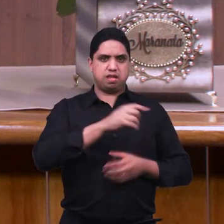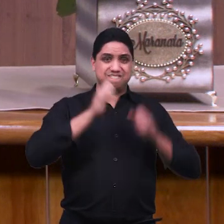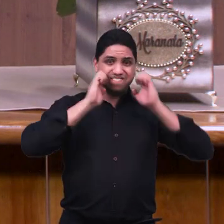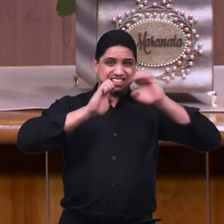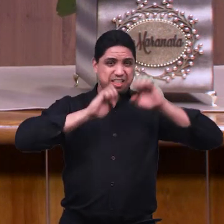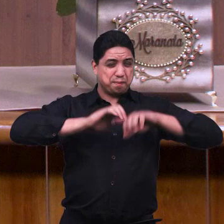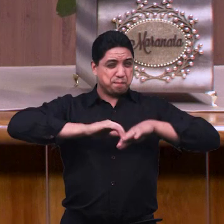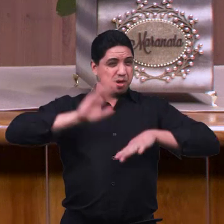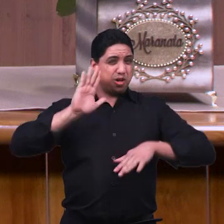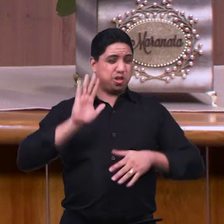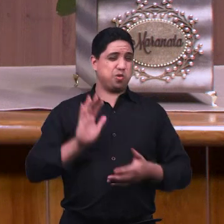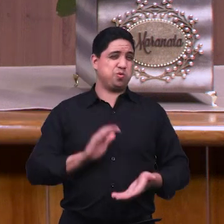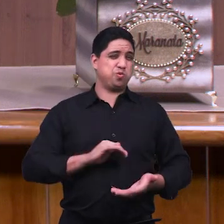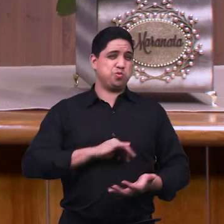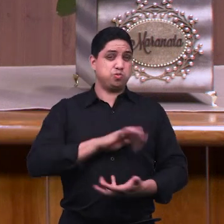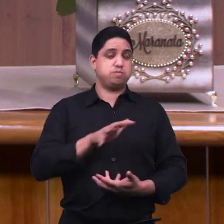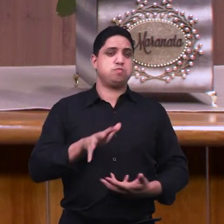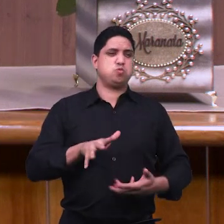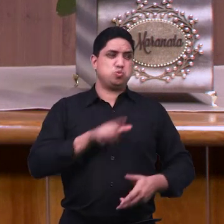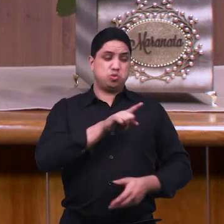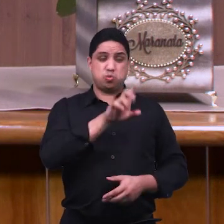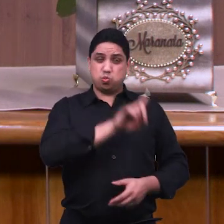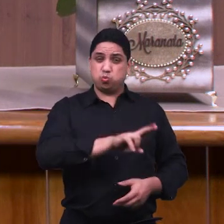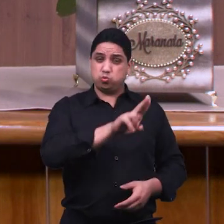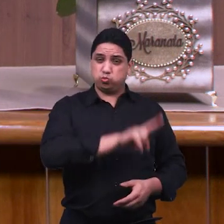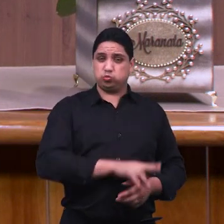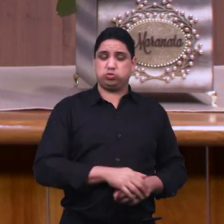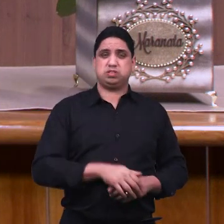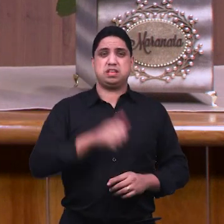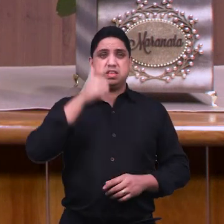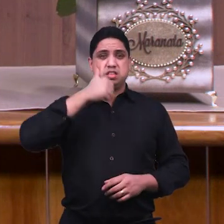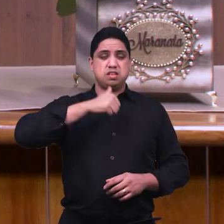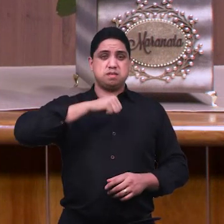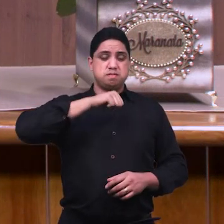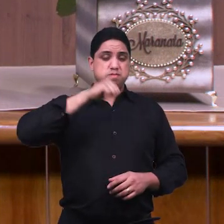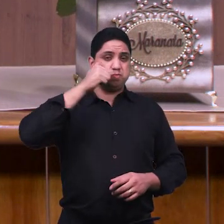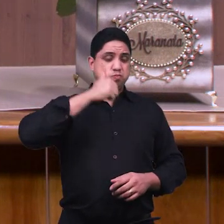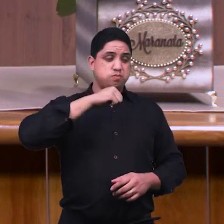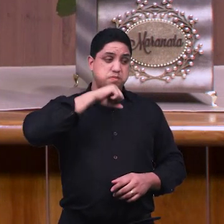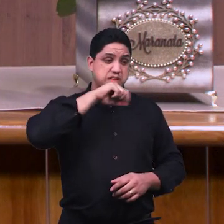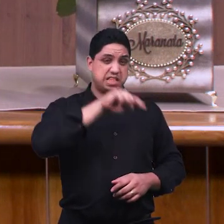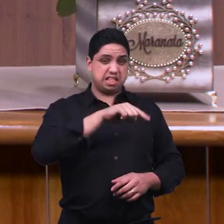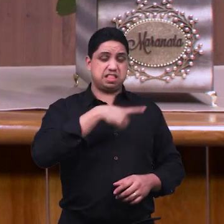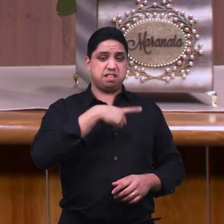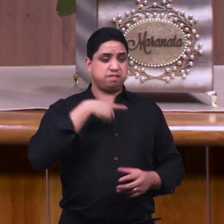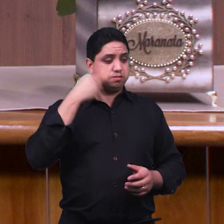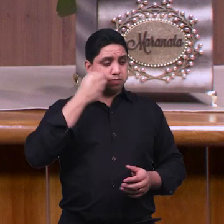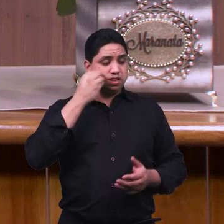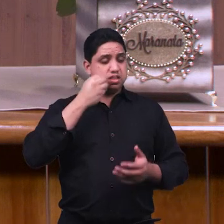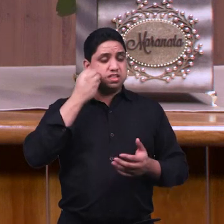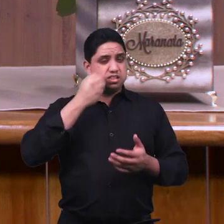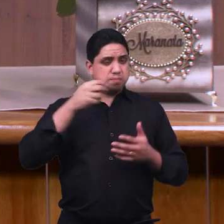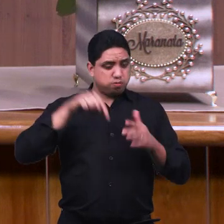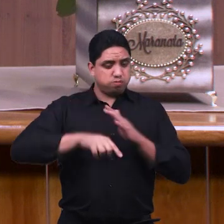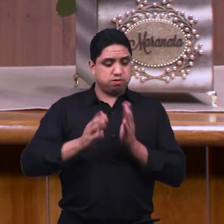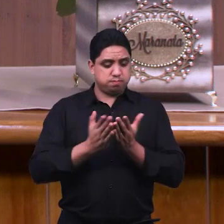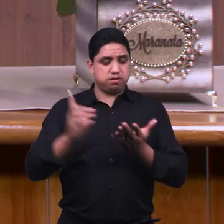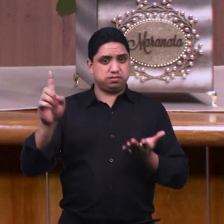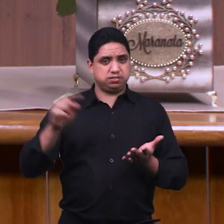com grande poder. Então, meus irmãos, essa mulher também teve uma experiência com a palavra, assim como Lutero, como outros